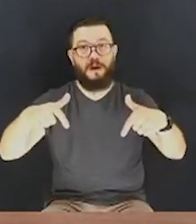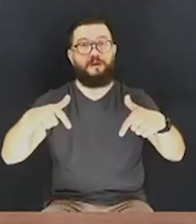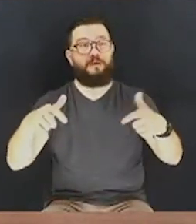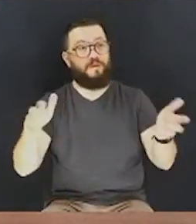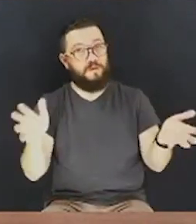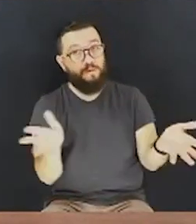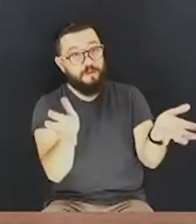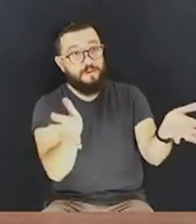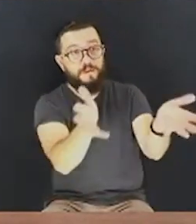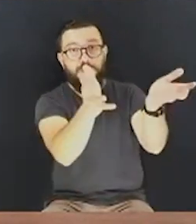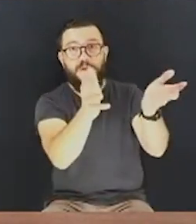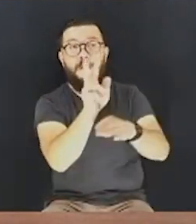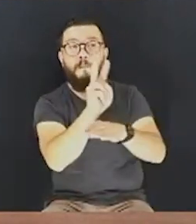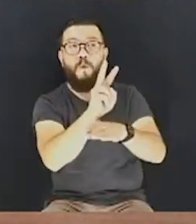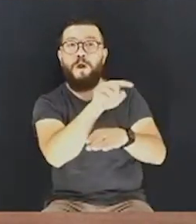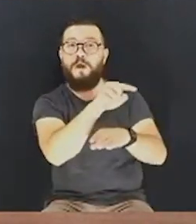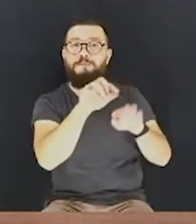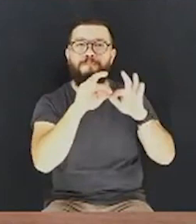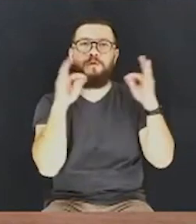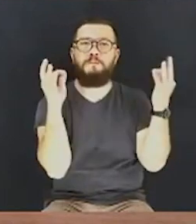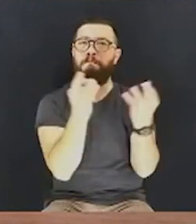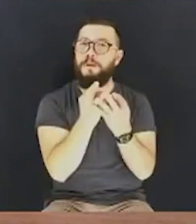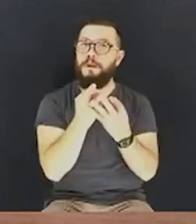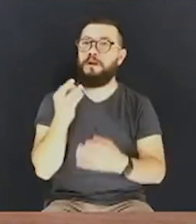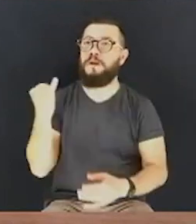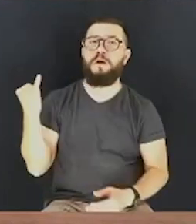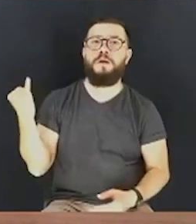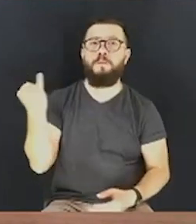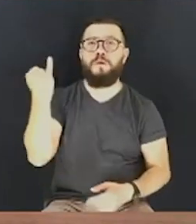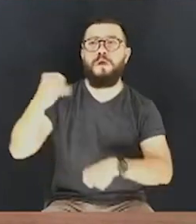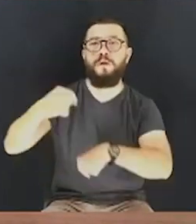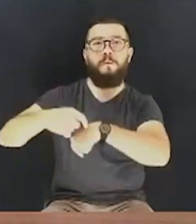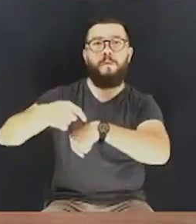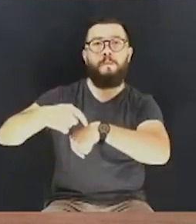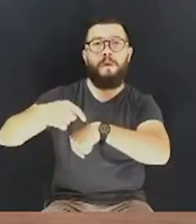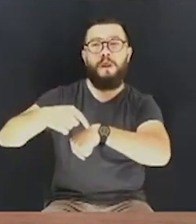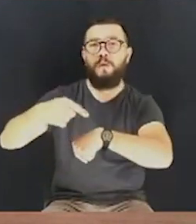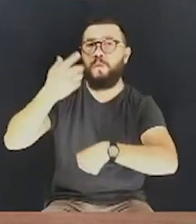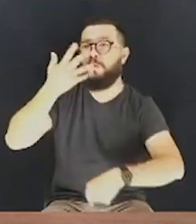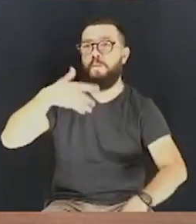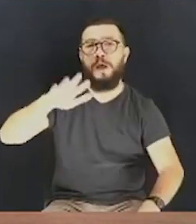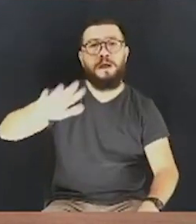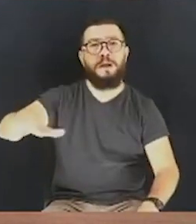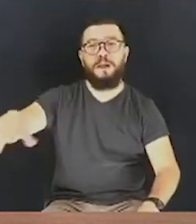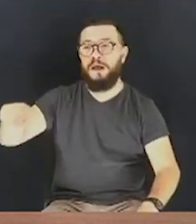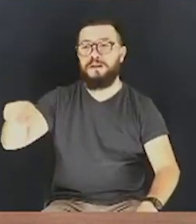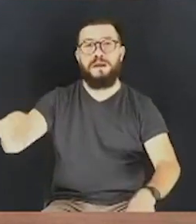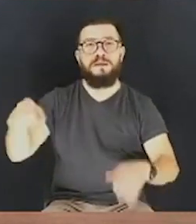momentos mais importantes que nós não podemos deixar que essas crianças fiquem desamparadas.